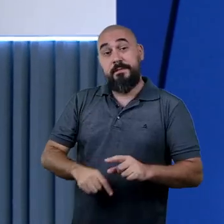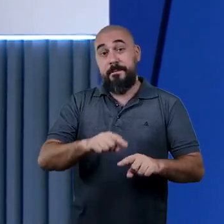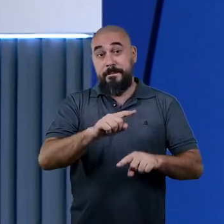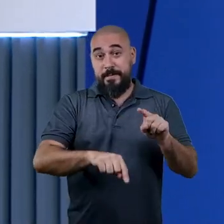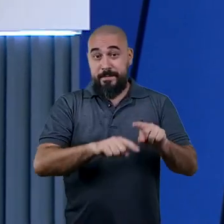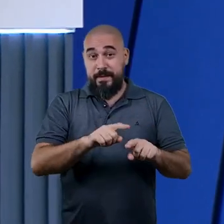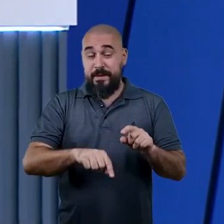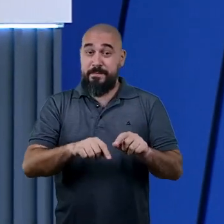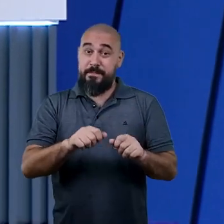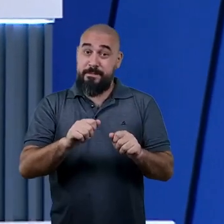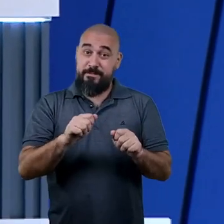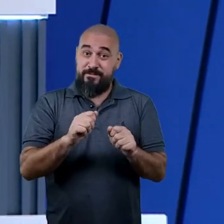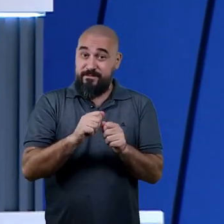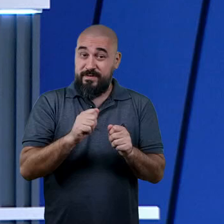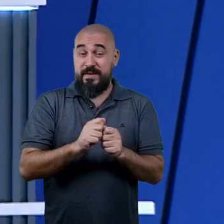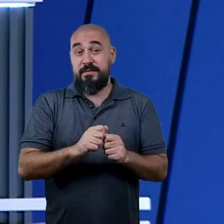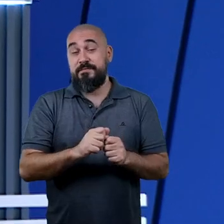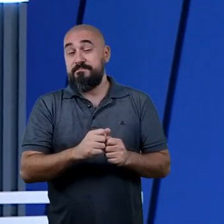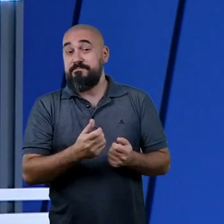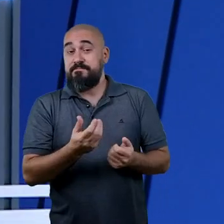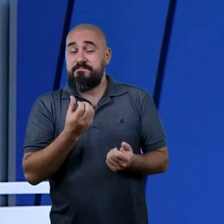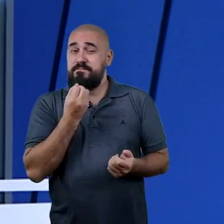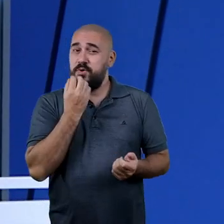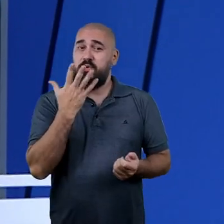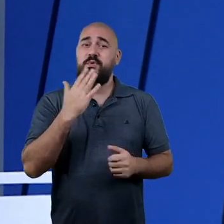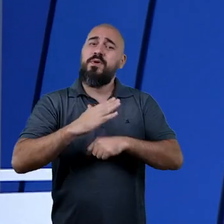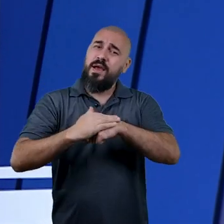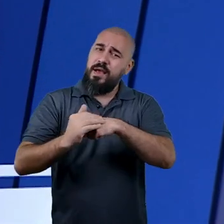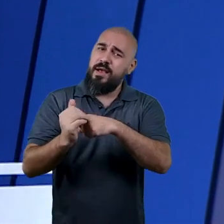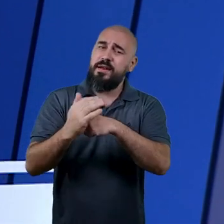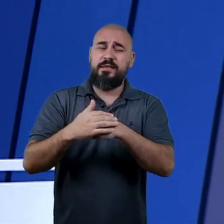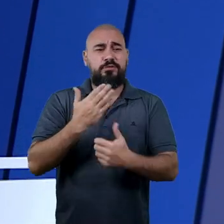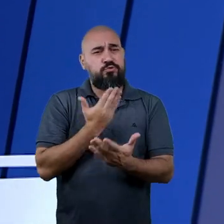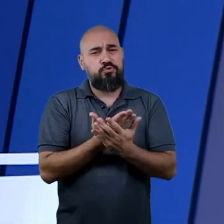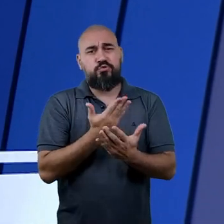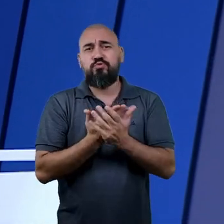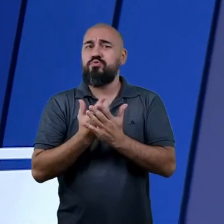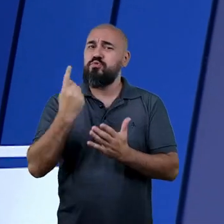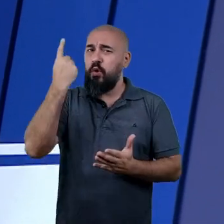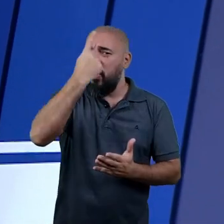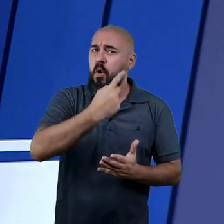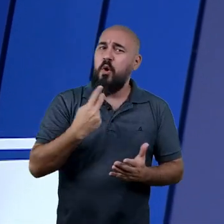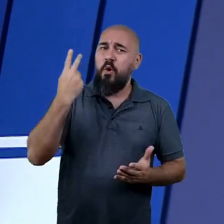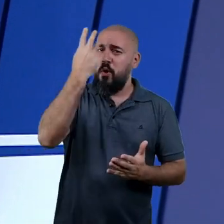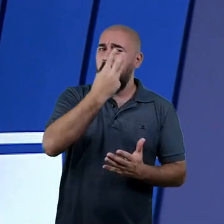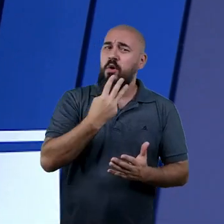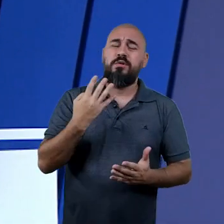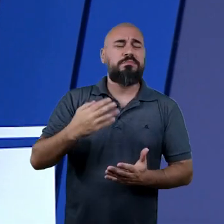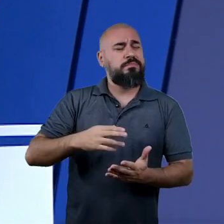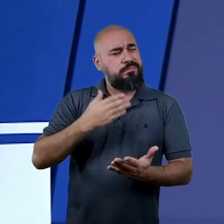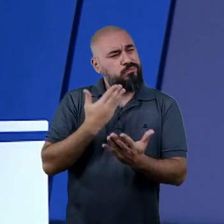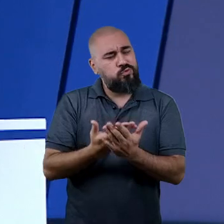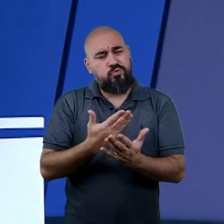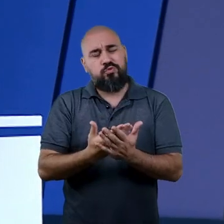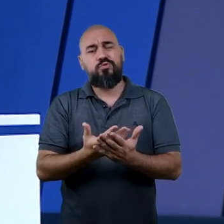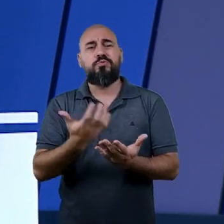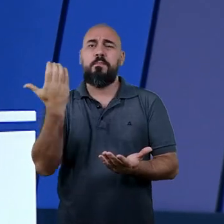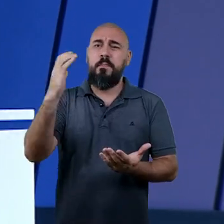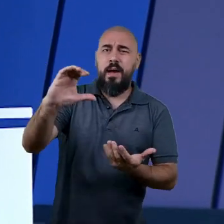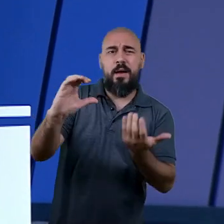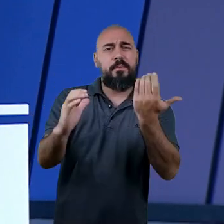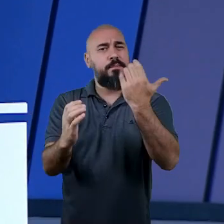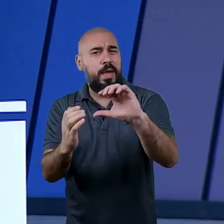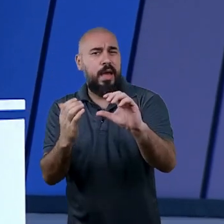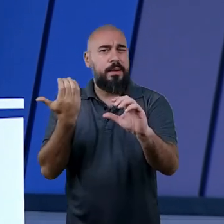com muito carinho. São horas e horas de estudos para cada um dos programas. E como Deus tem falado ao meu